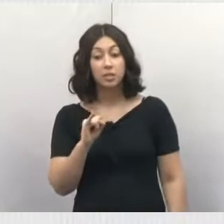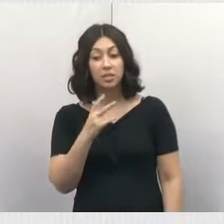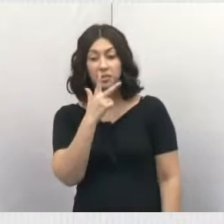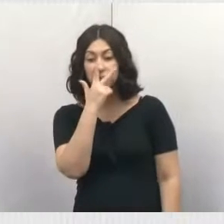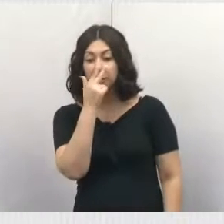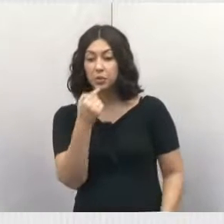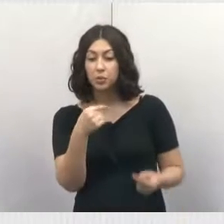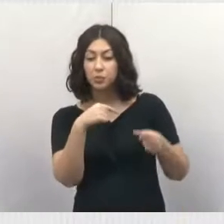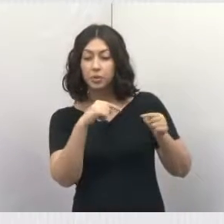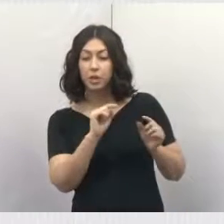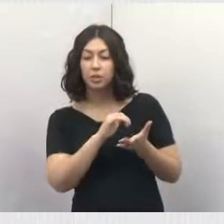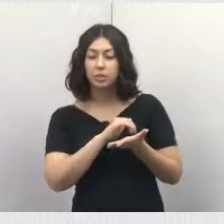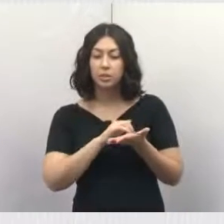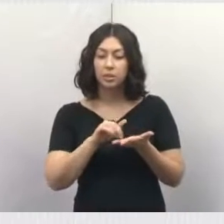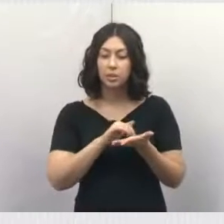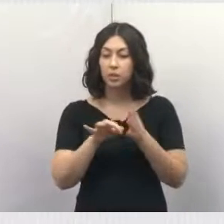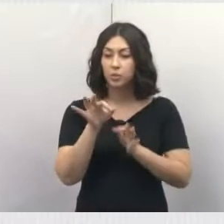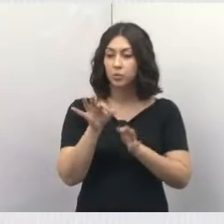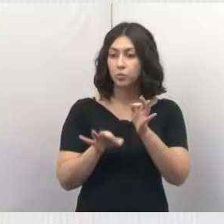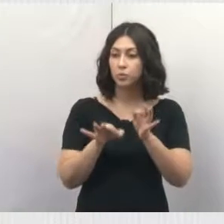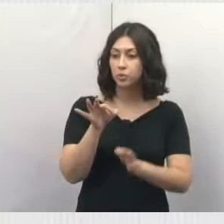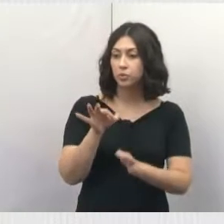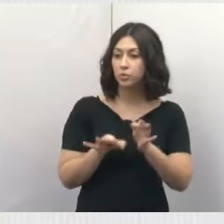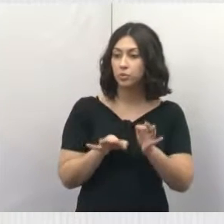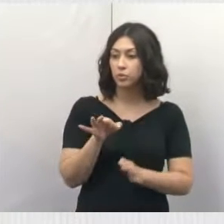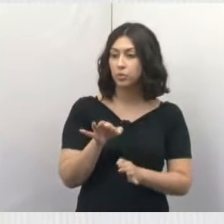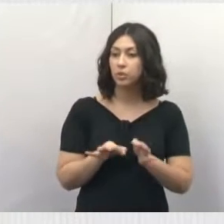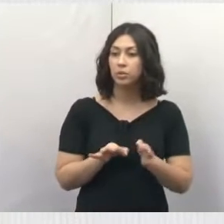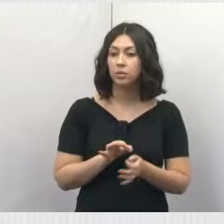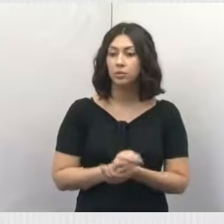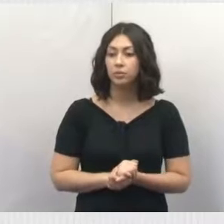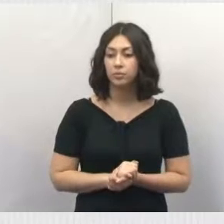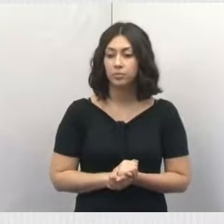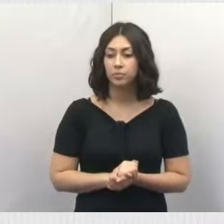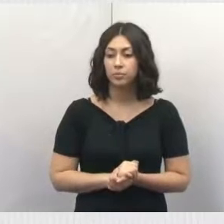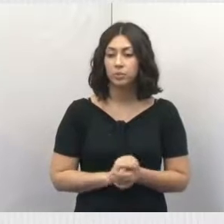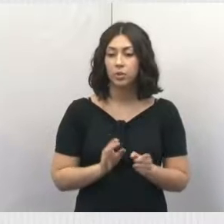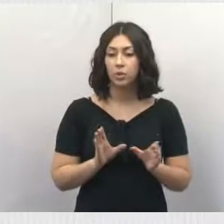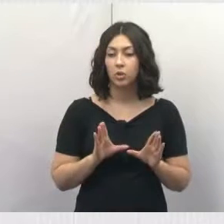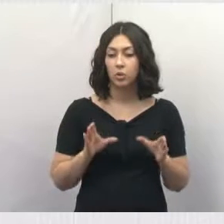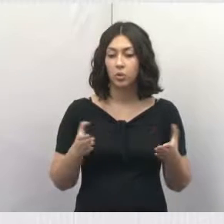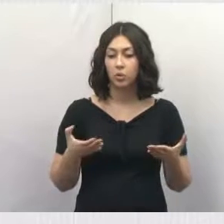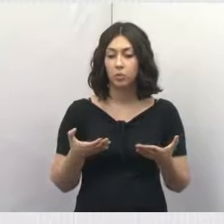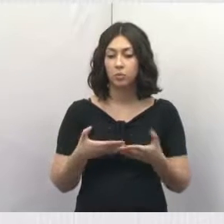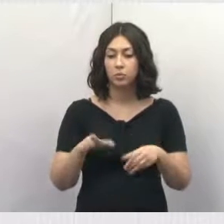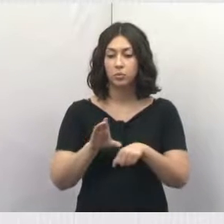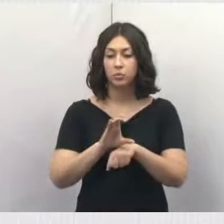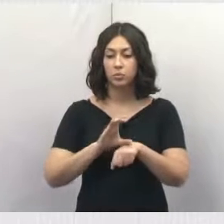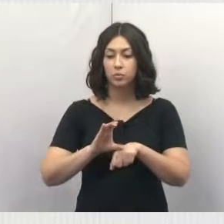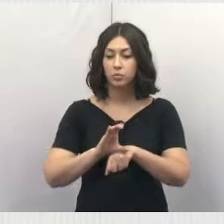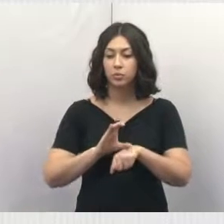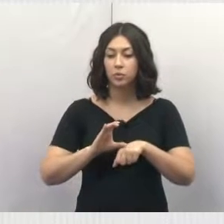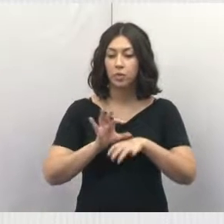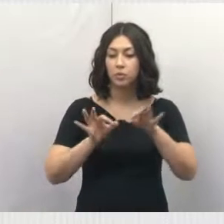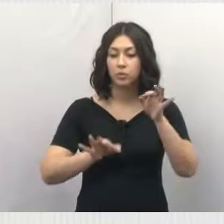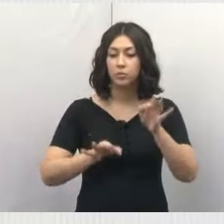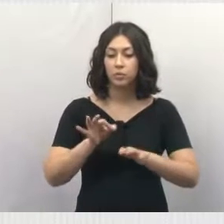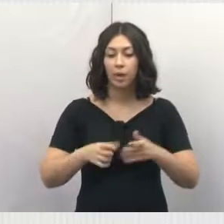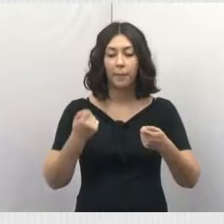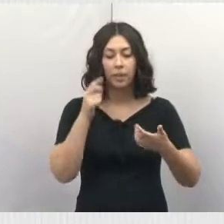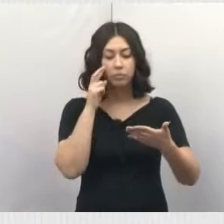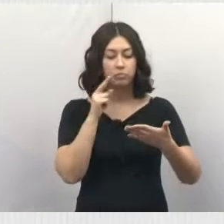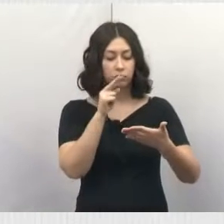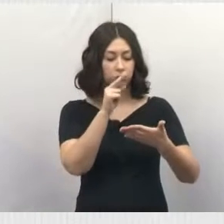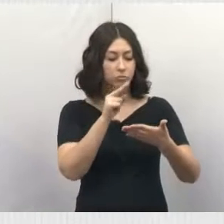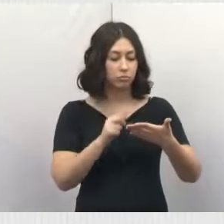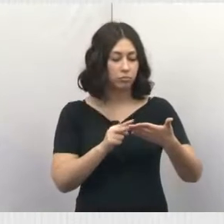contrário à Secretaria de Assuntos Jurídicos da Câmara sobre um determinado projeto, a Comissão de Constituição e Justiça deverá avaliar e